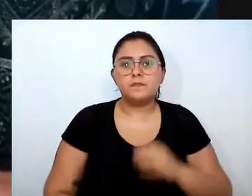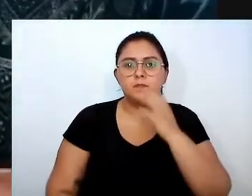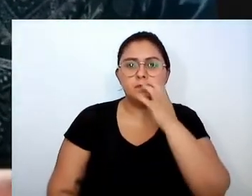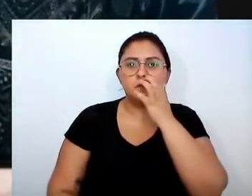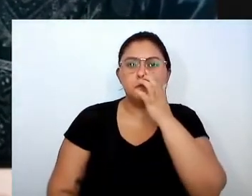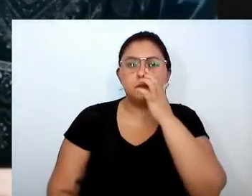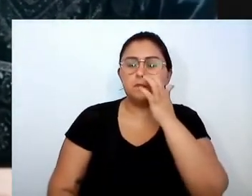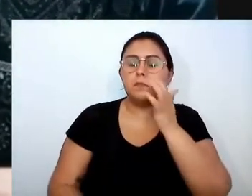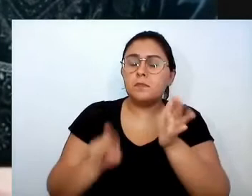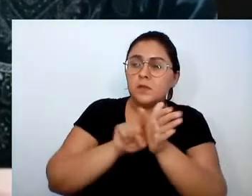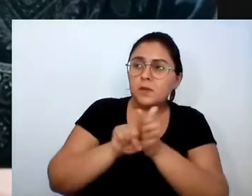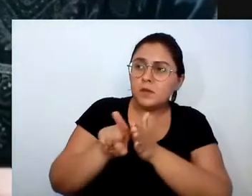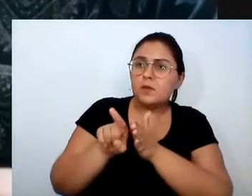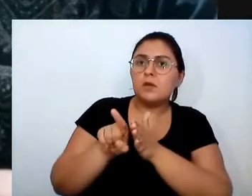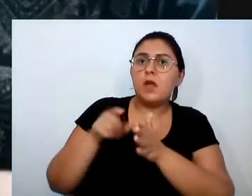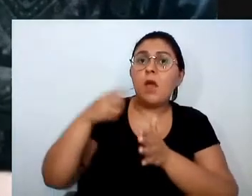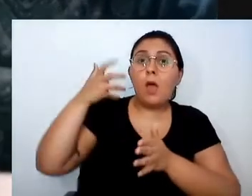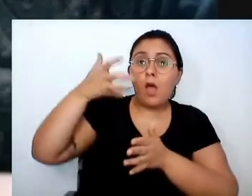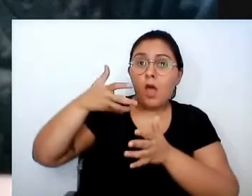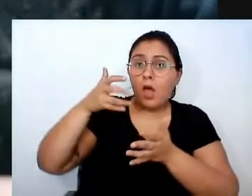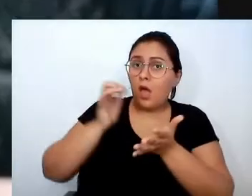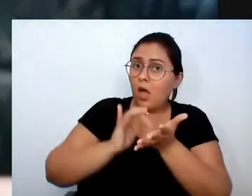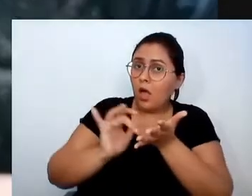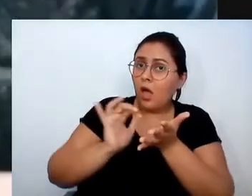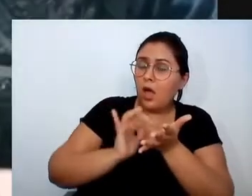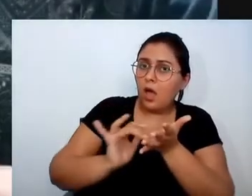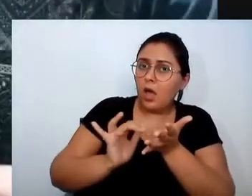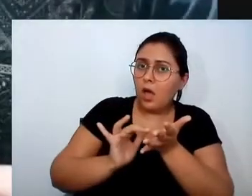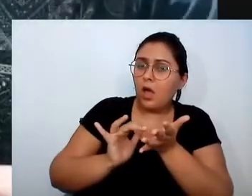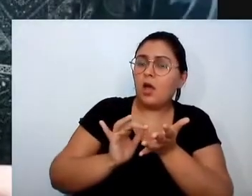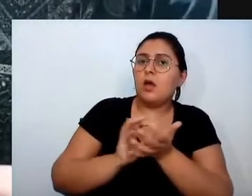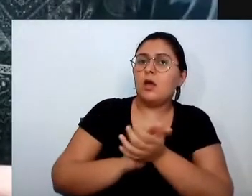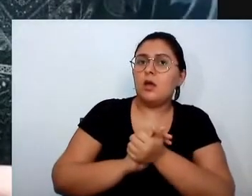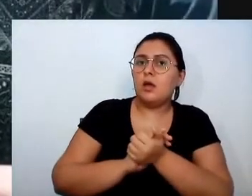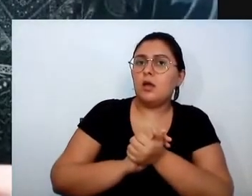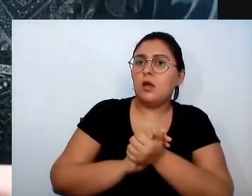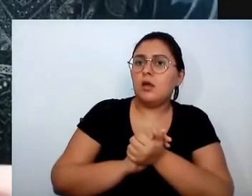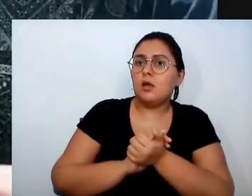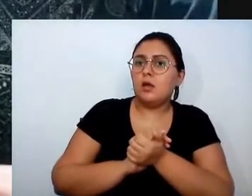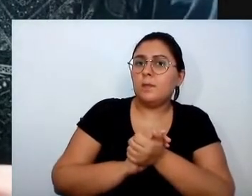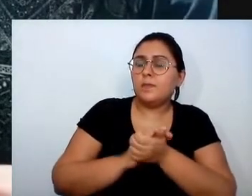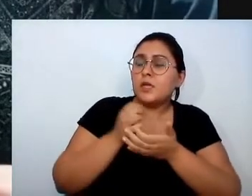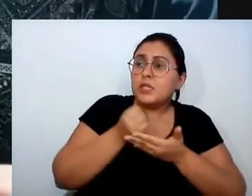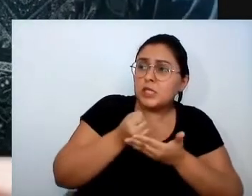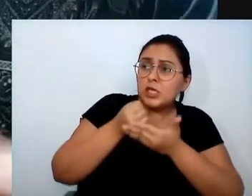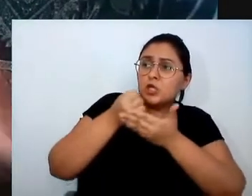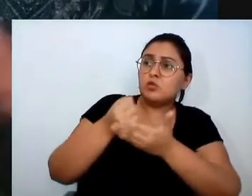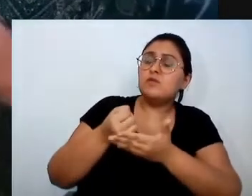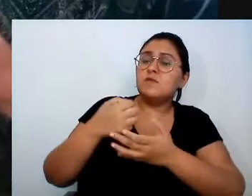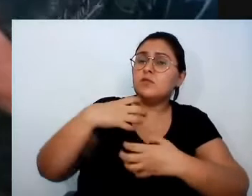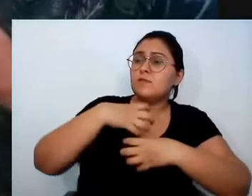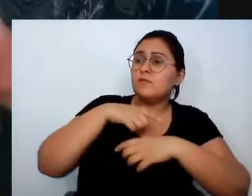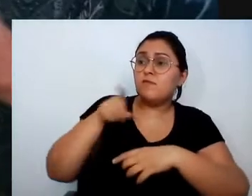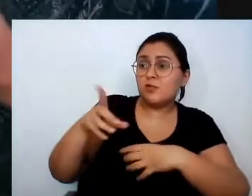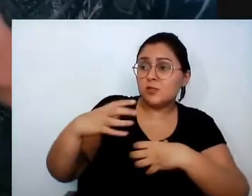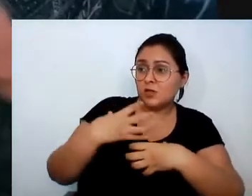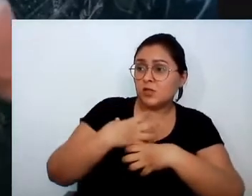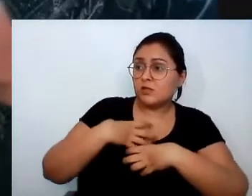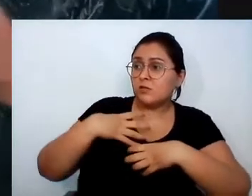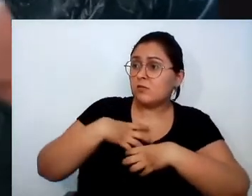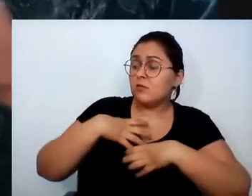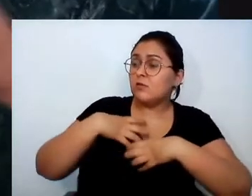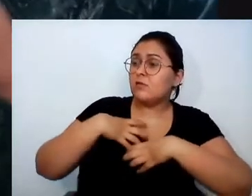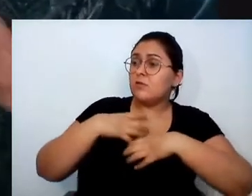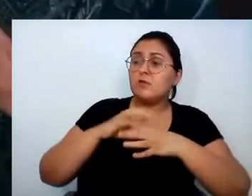que a musicografia Braille colabora aí que você fique mais independente nesse processo de, né, Sim, como